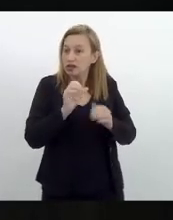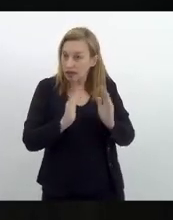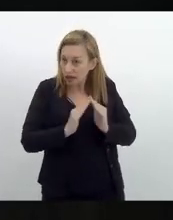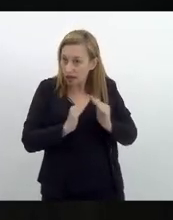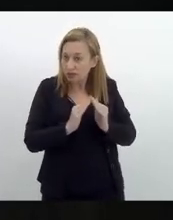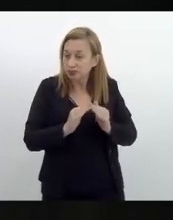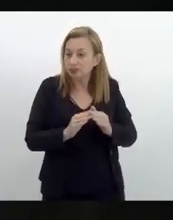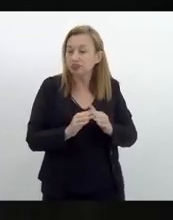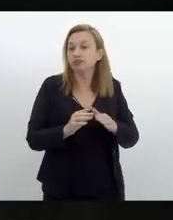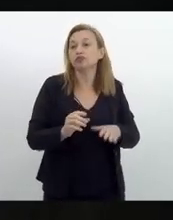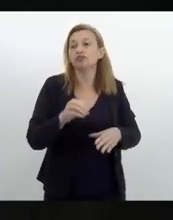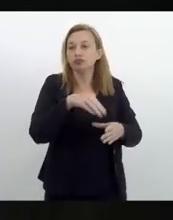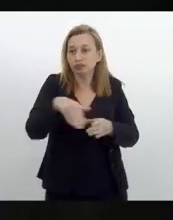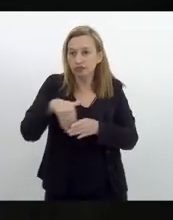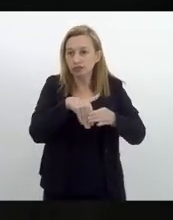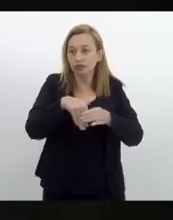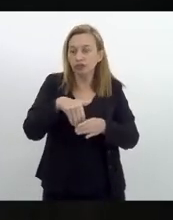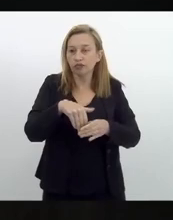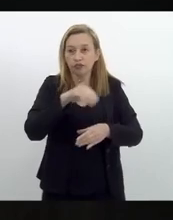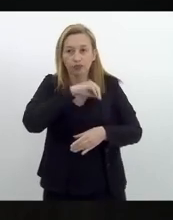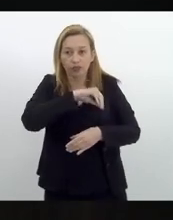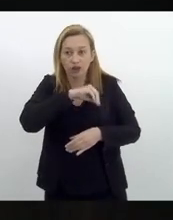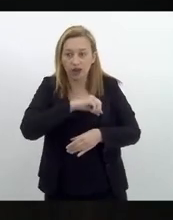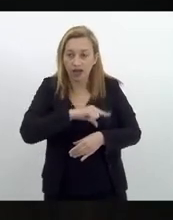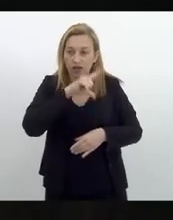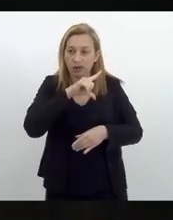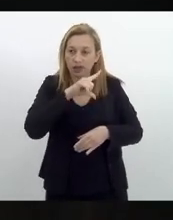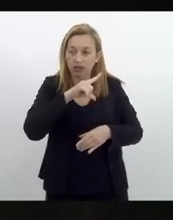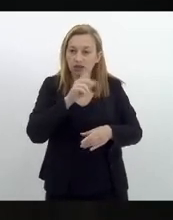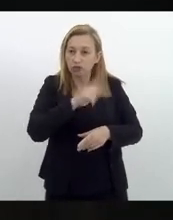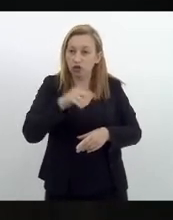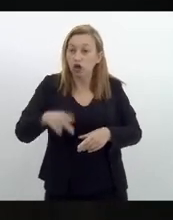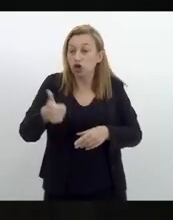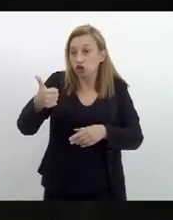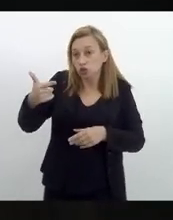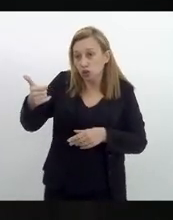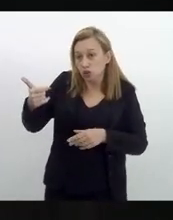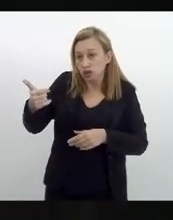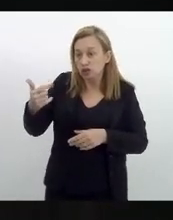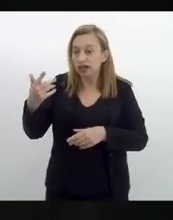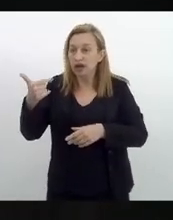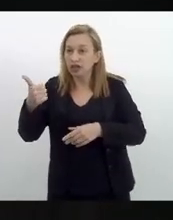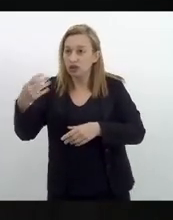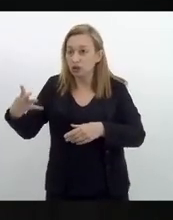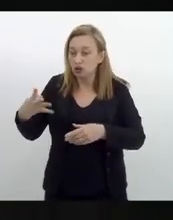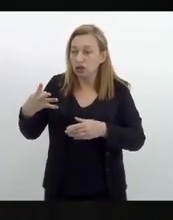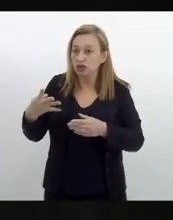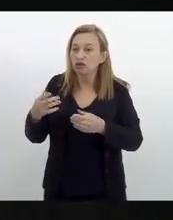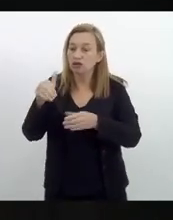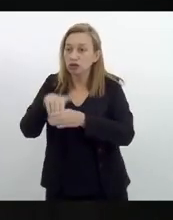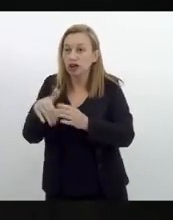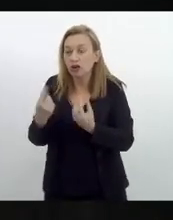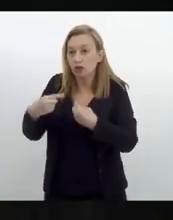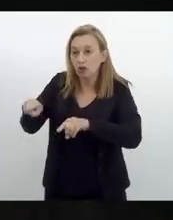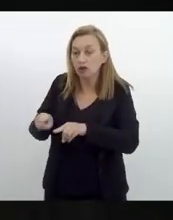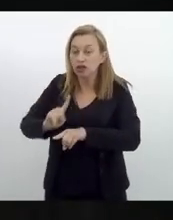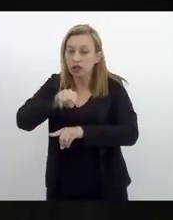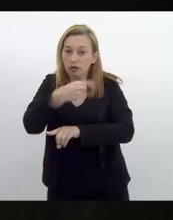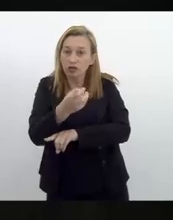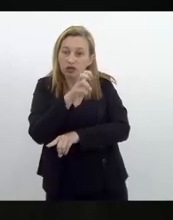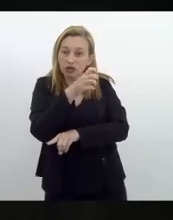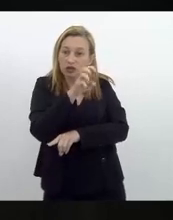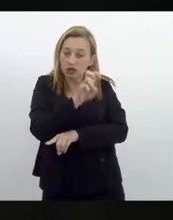votamos o aumento dos professores, 12 ou 14 votaram contra, depois 54 perdeu para 12, porque o aumento foi